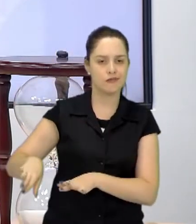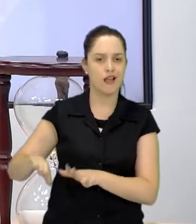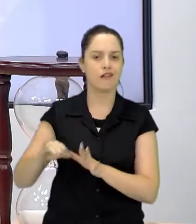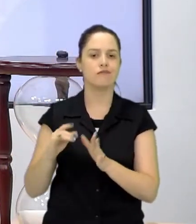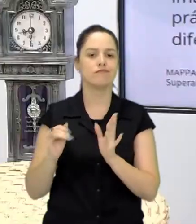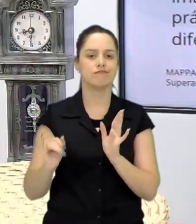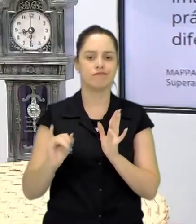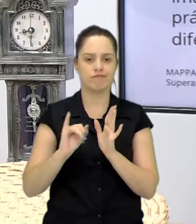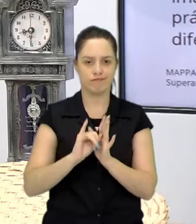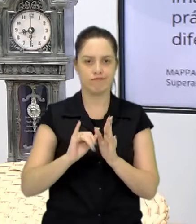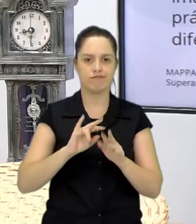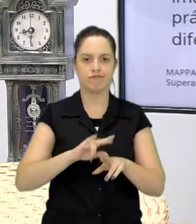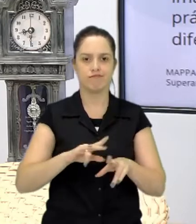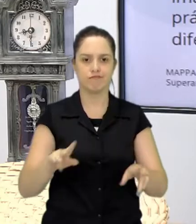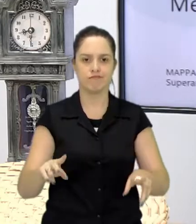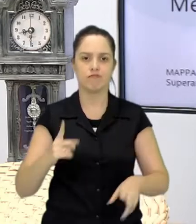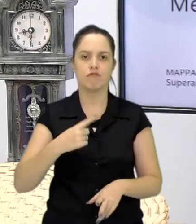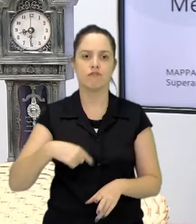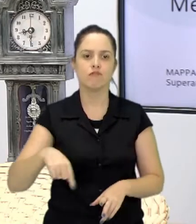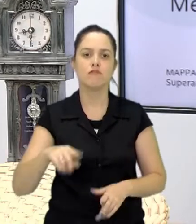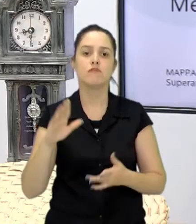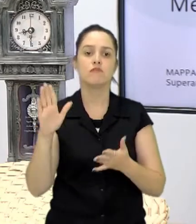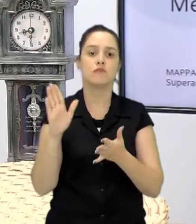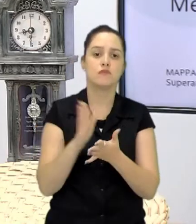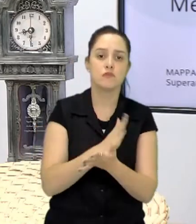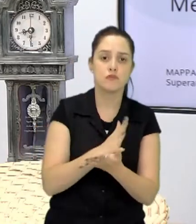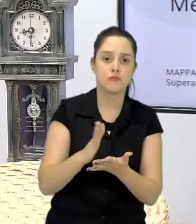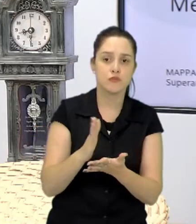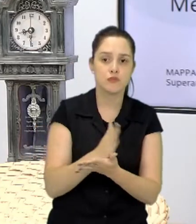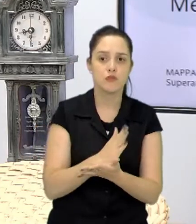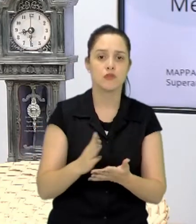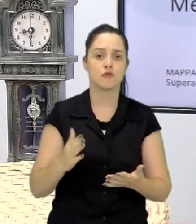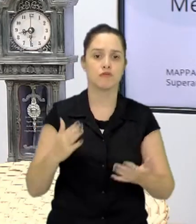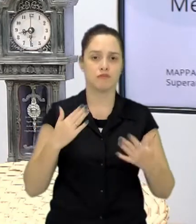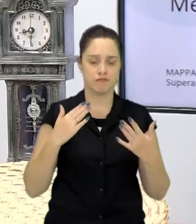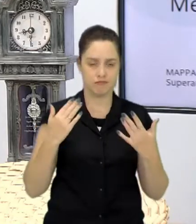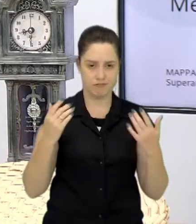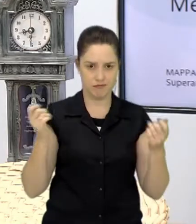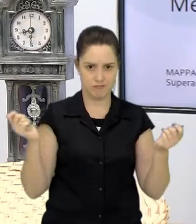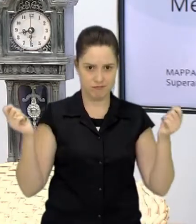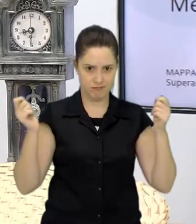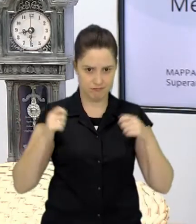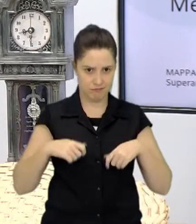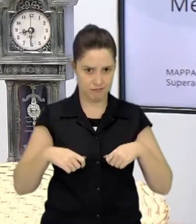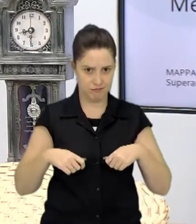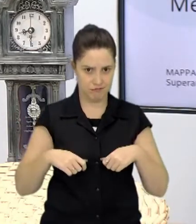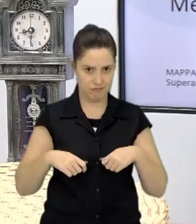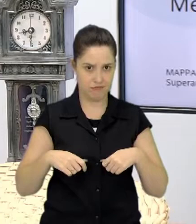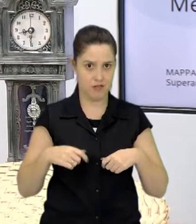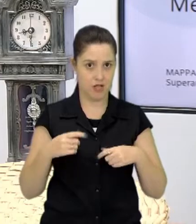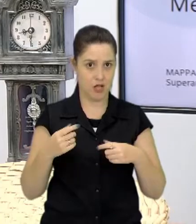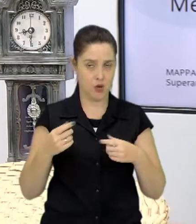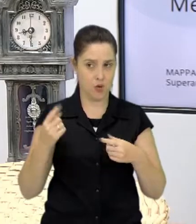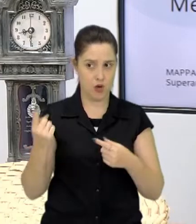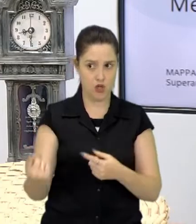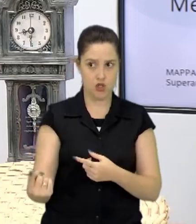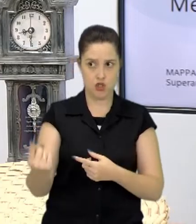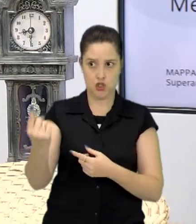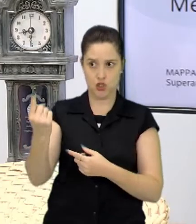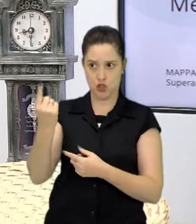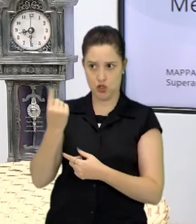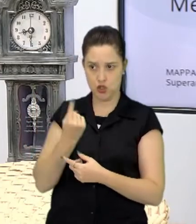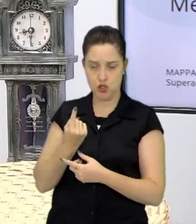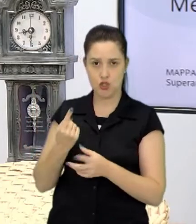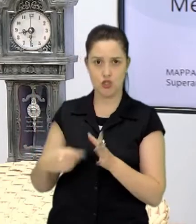língua. Exato, então nós percebemos que alguns grupos, quando migram, né, alguns imigrantes quando chegam, eles são muito